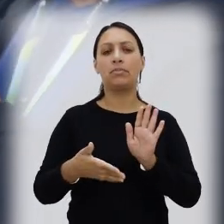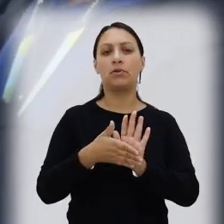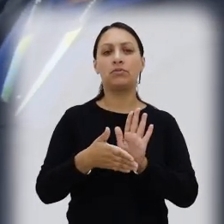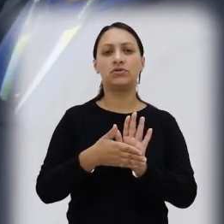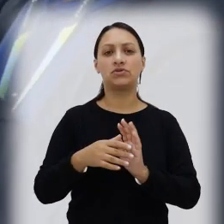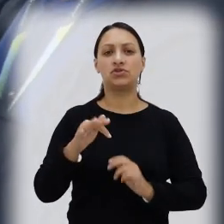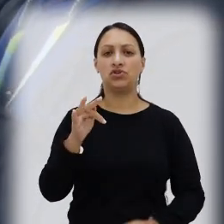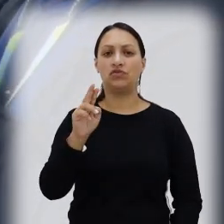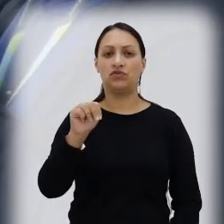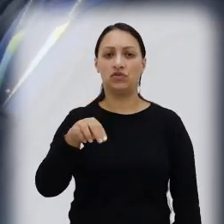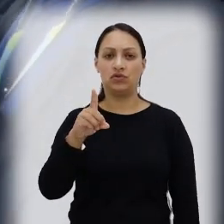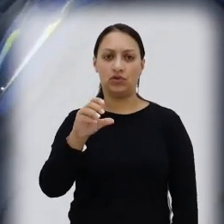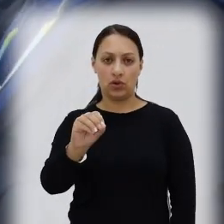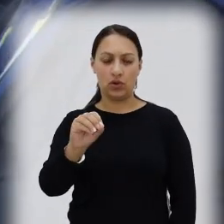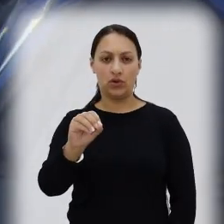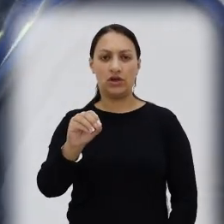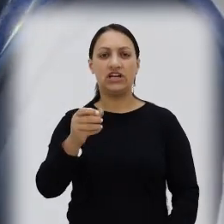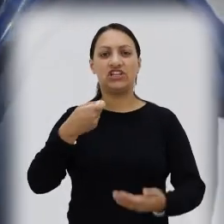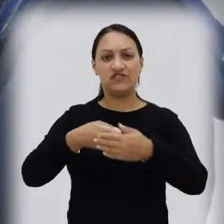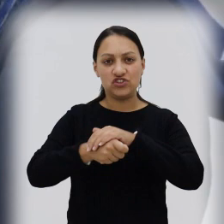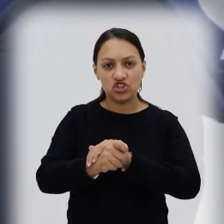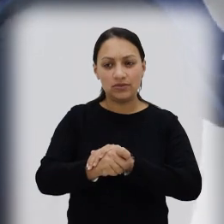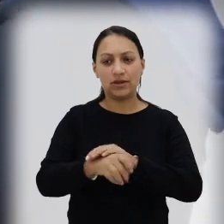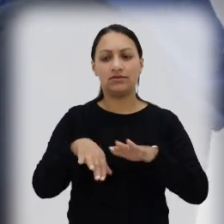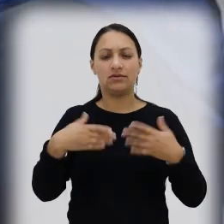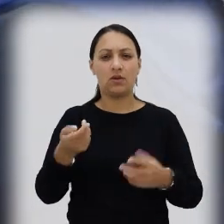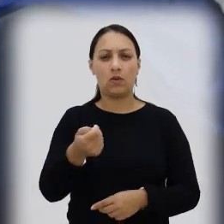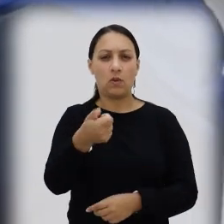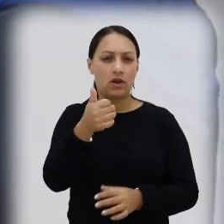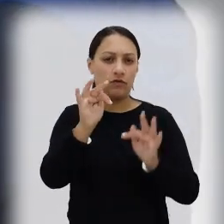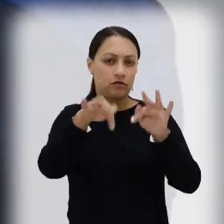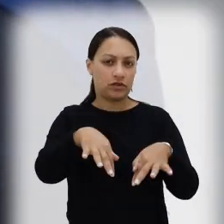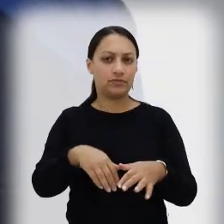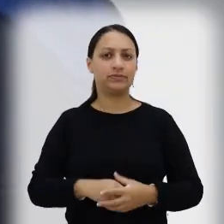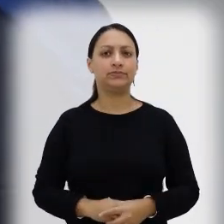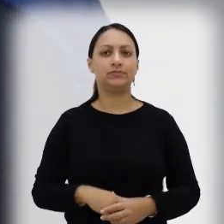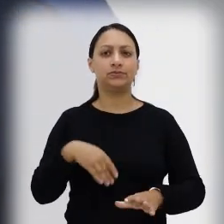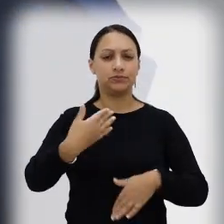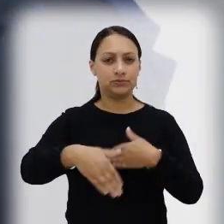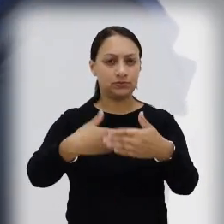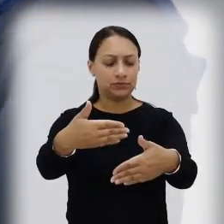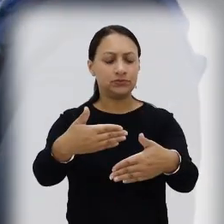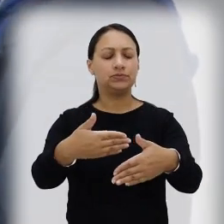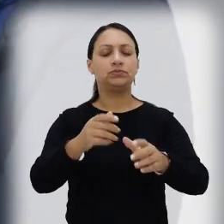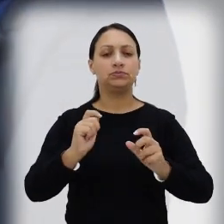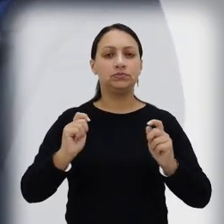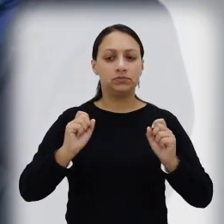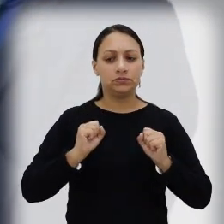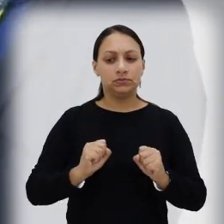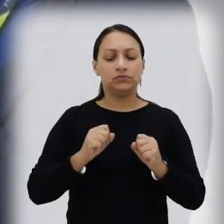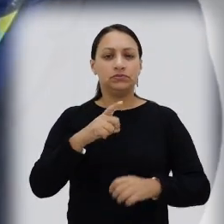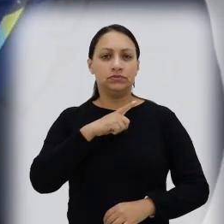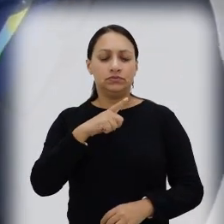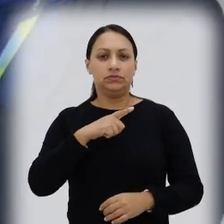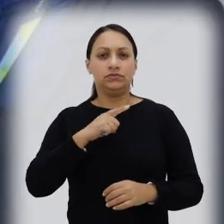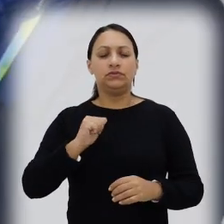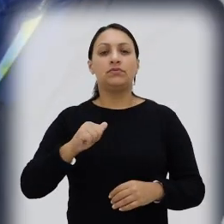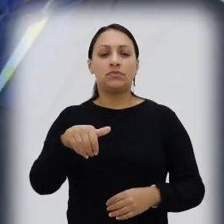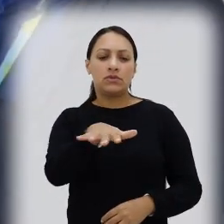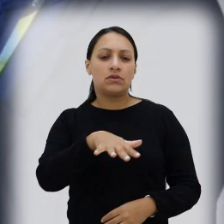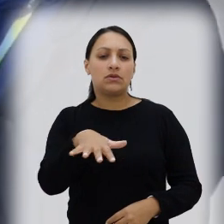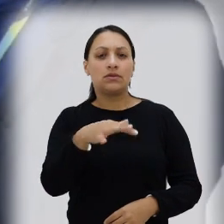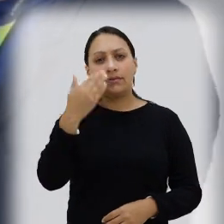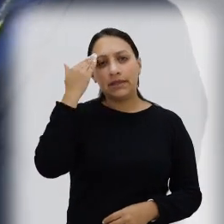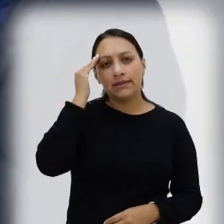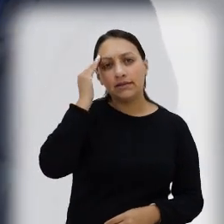investimento. Então, a gente entende que lá, né, já estou lá no finalzinho, né, do processo, a gente pode ter um espaço para entender um